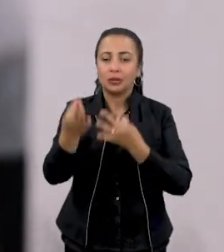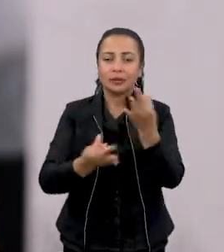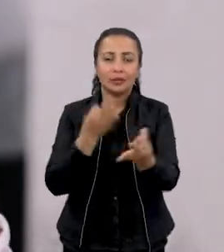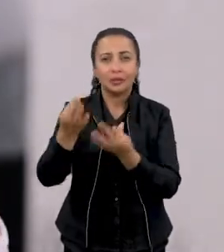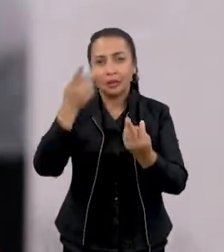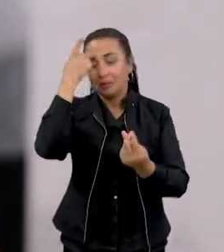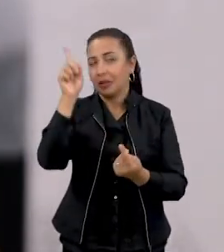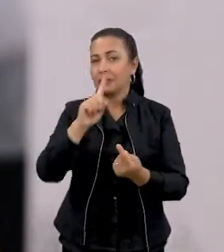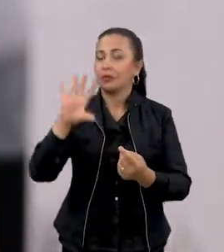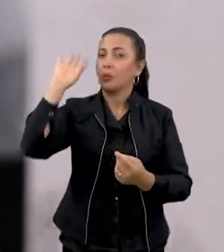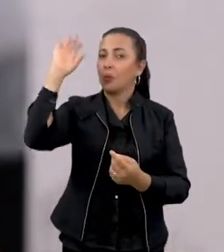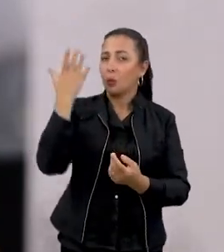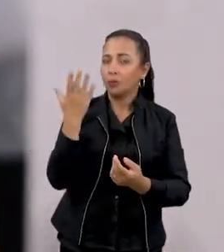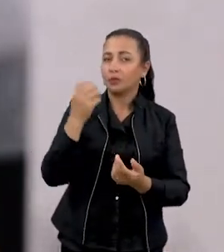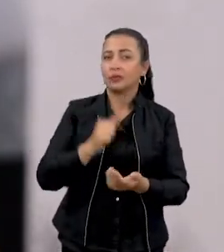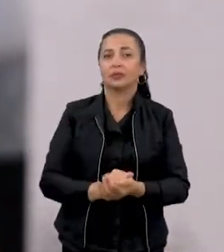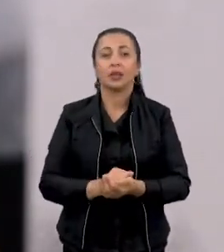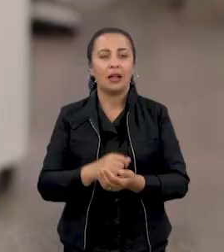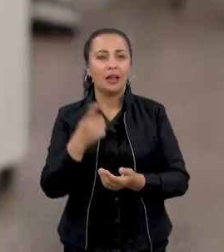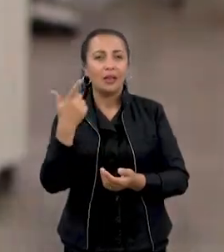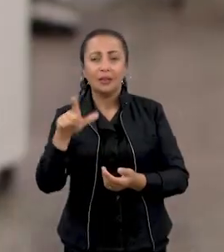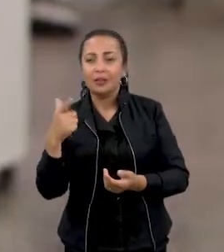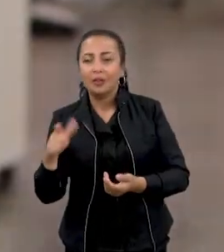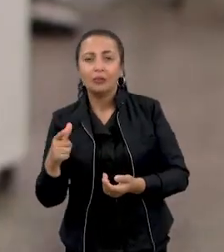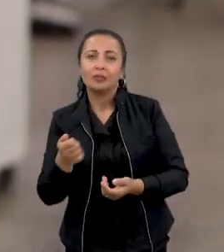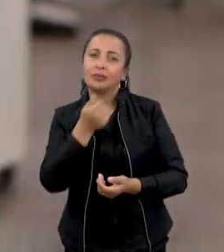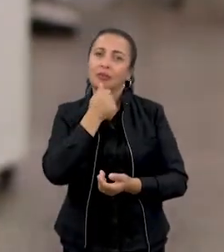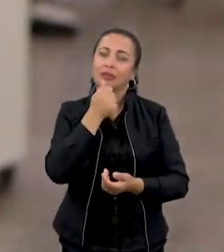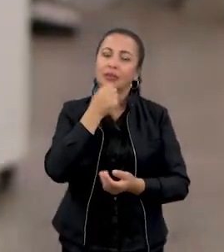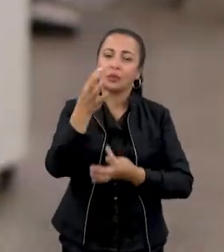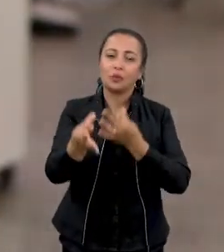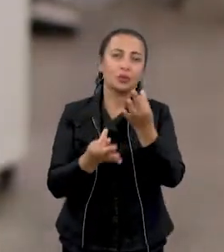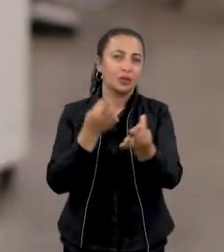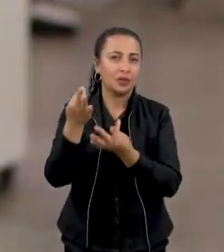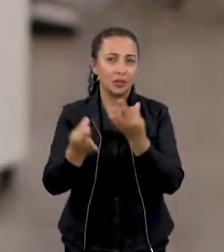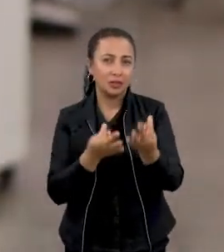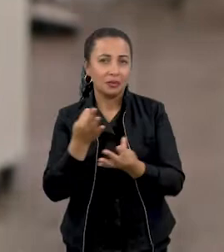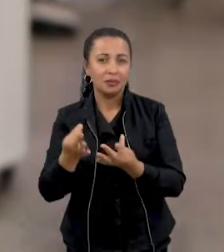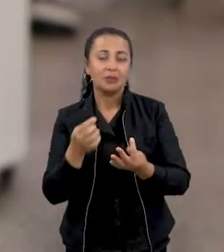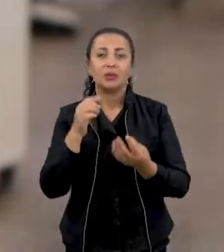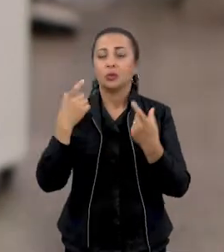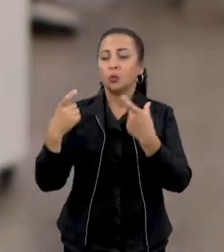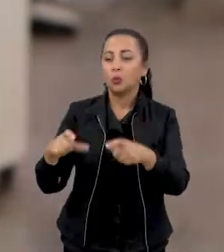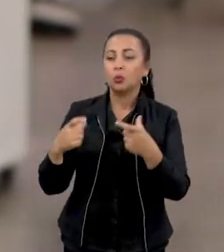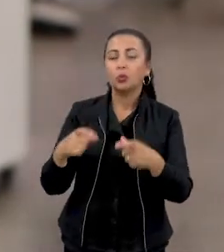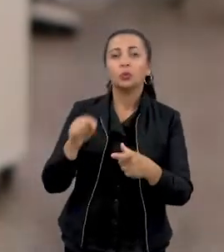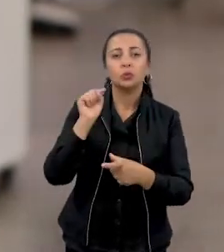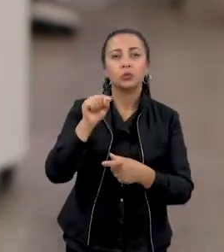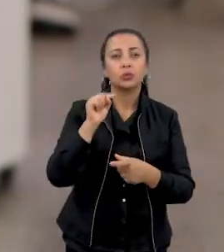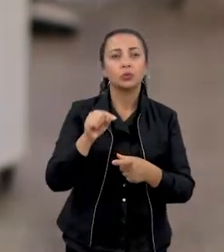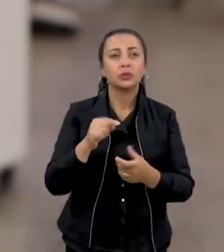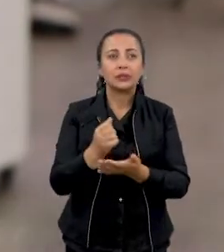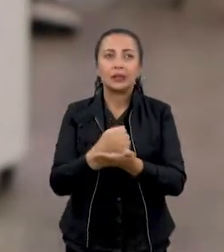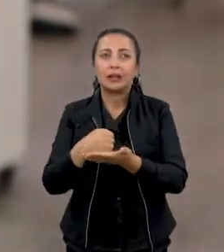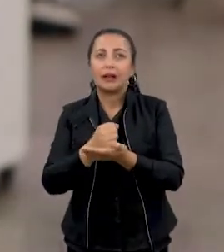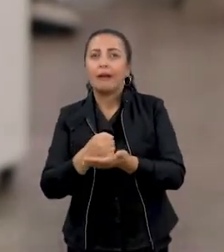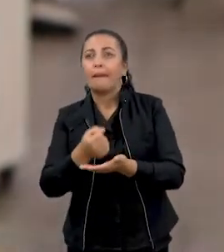gente tratar para que isso não aconteça. Não existe ainda um tratamento, né, que você